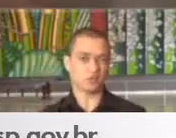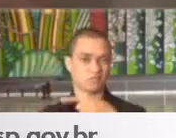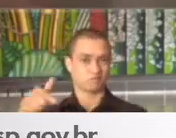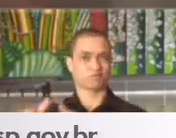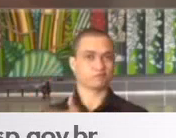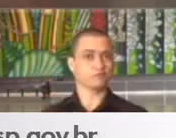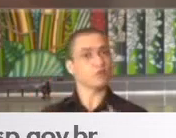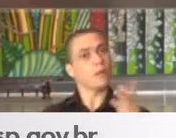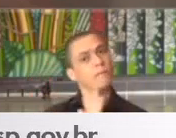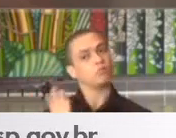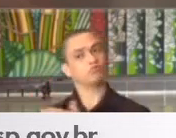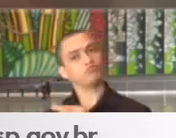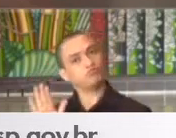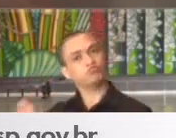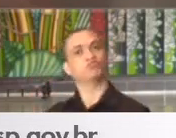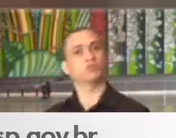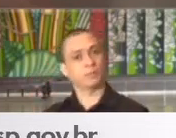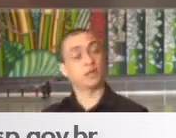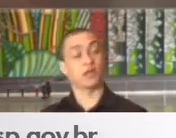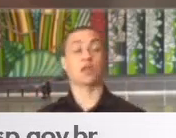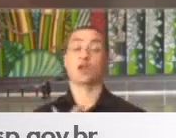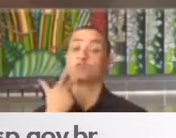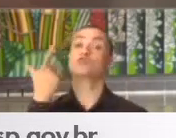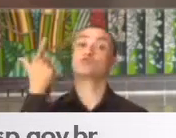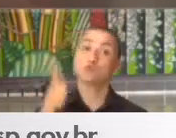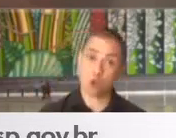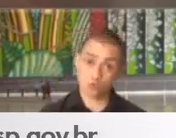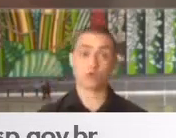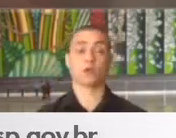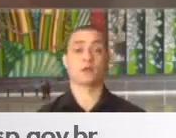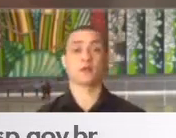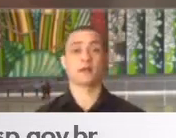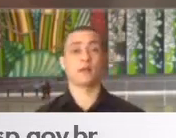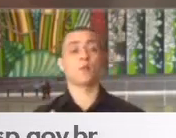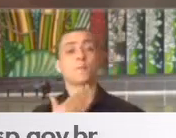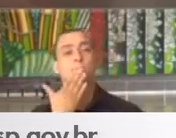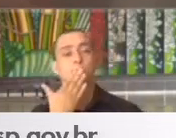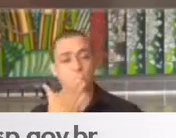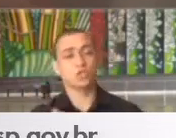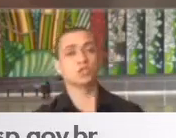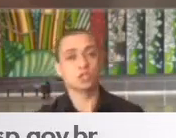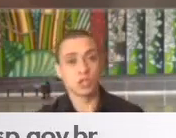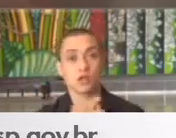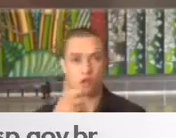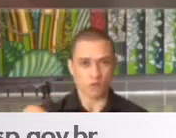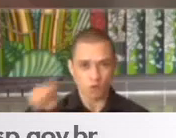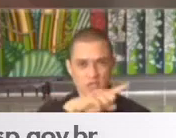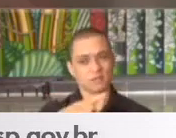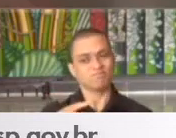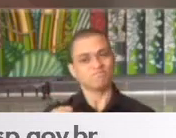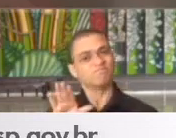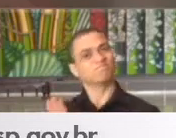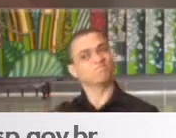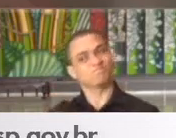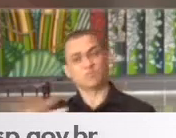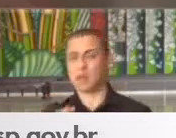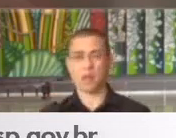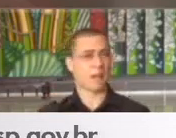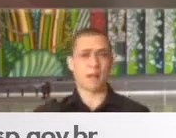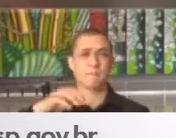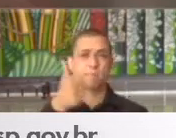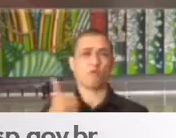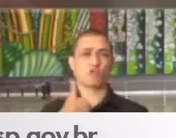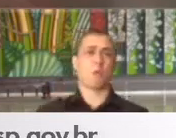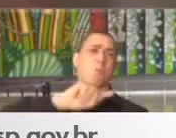pública aqui no Estado de São Paulo. Volto a repetir o apelo para que, em solidariedade a essas pessoas, são milhares de profissionais